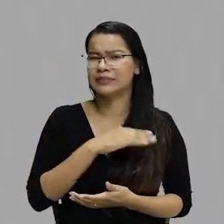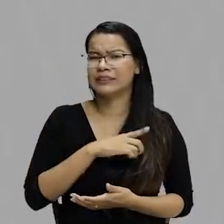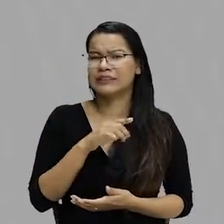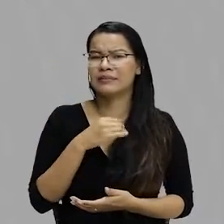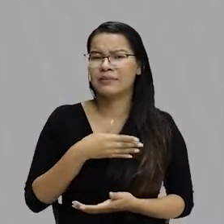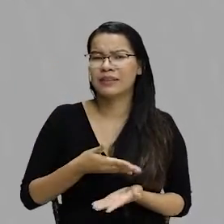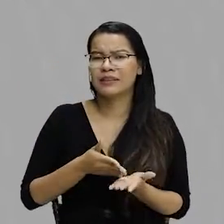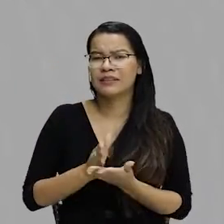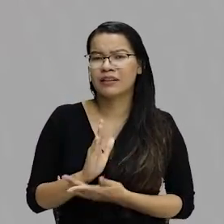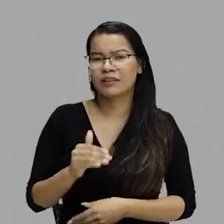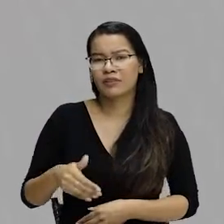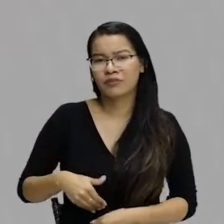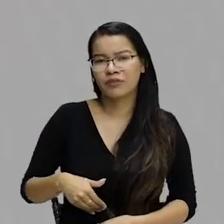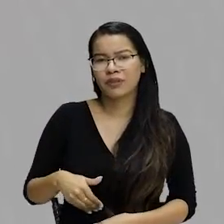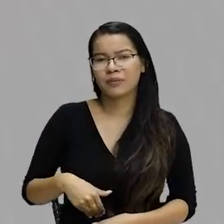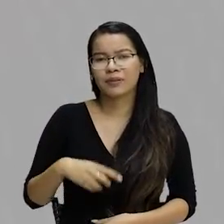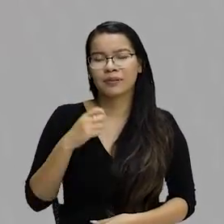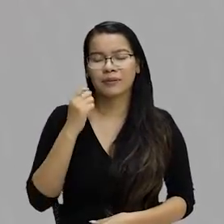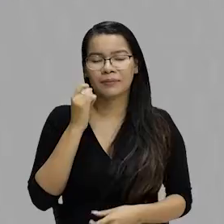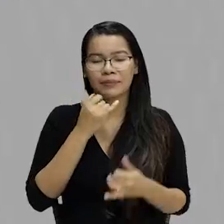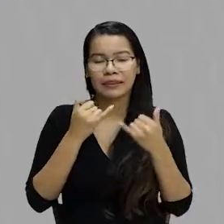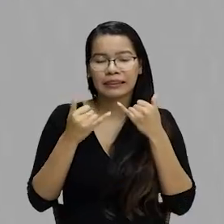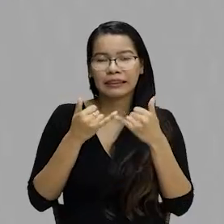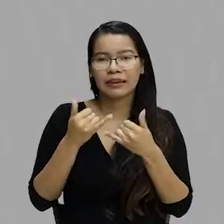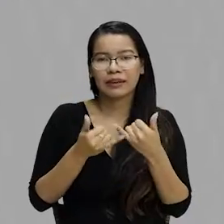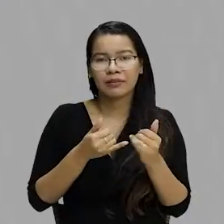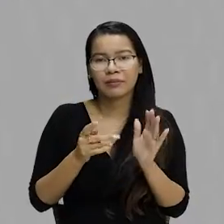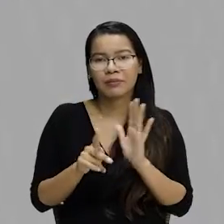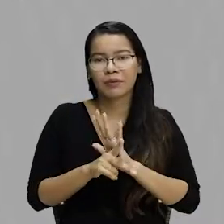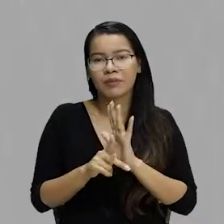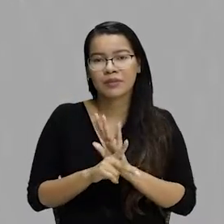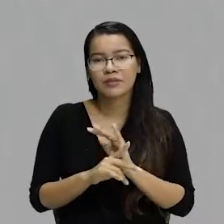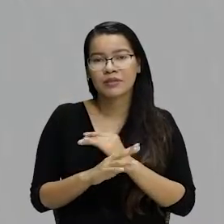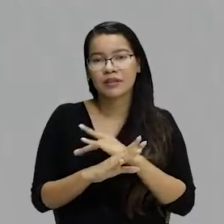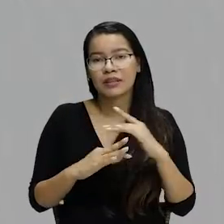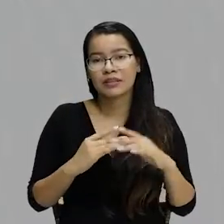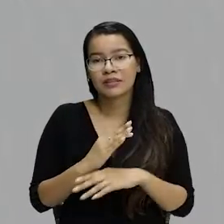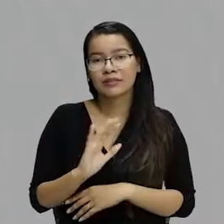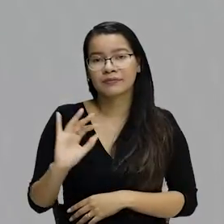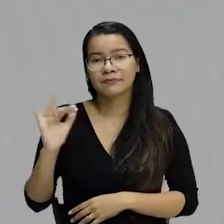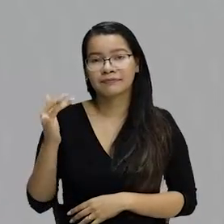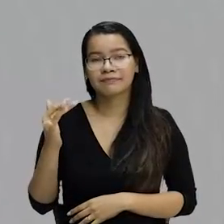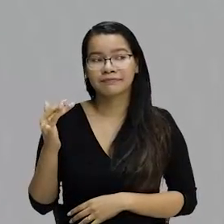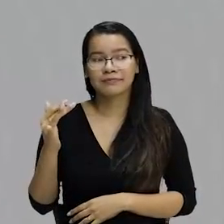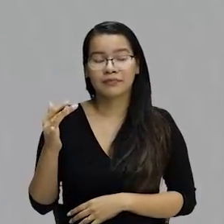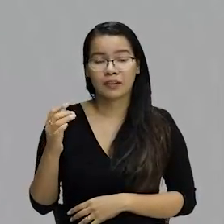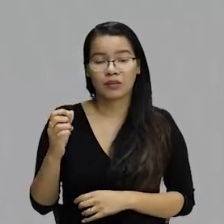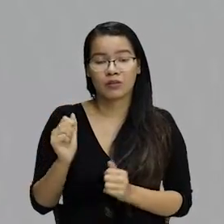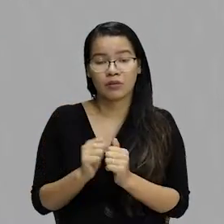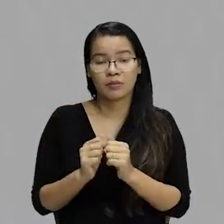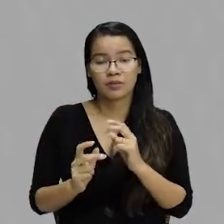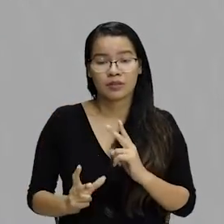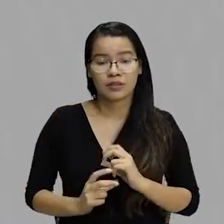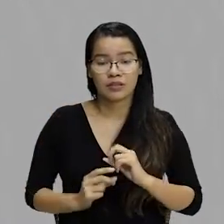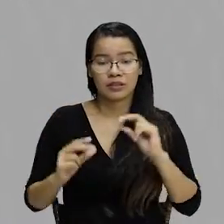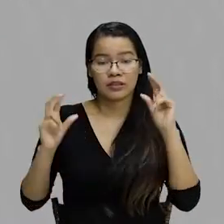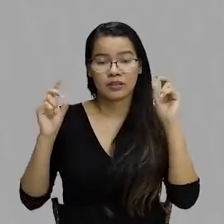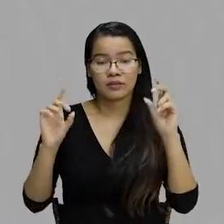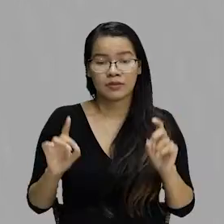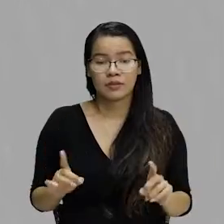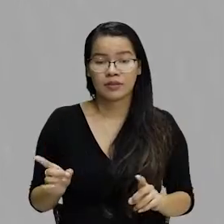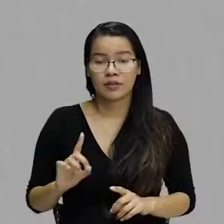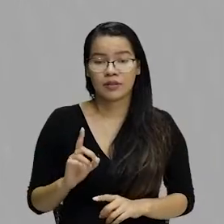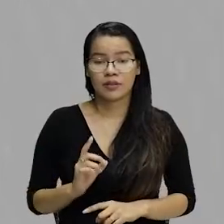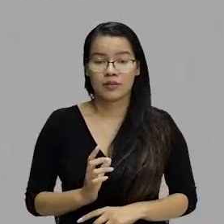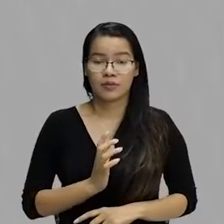ele brincar com essa própria situação. E a mesma acontece no Santo e a Porca, onde a personagem principal, por incrível que pareça, não é o